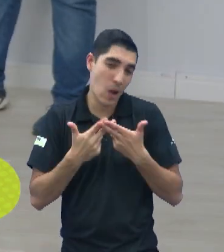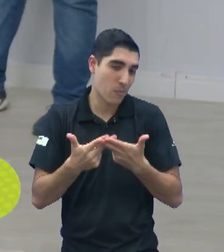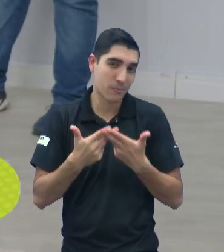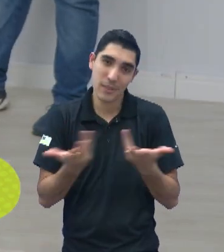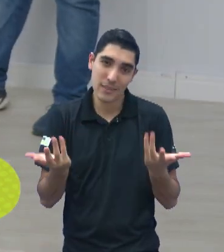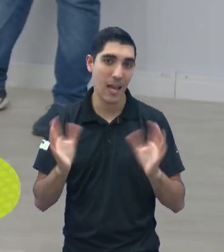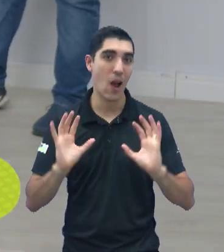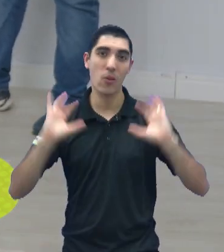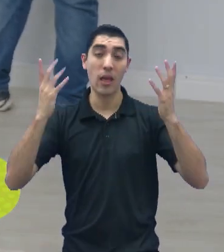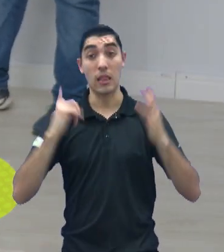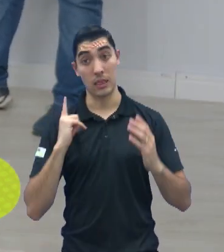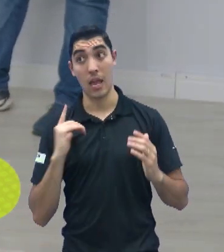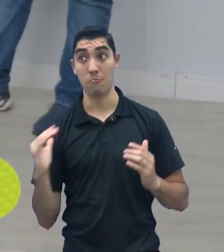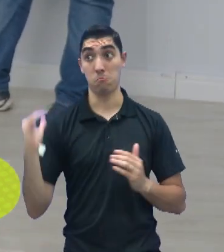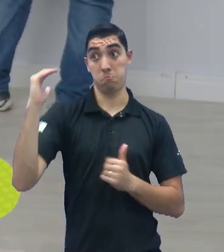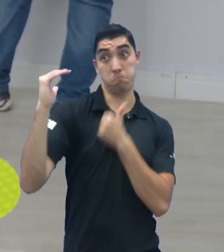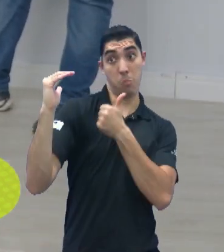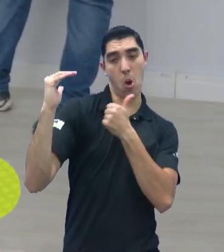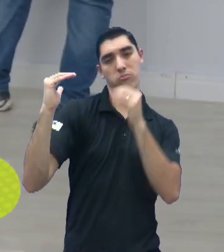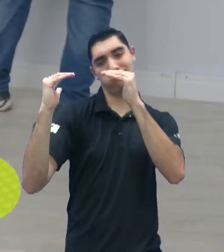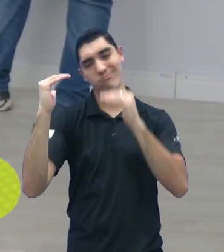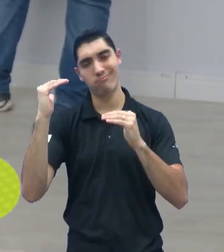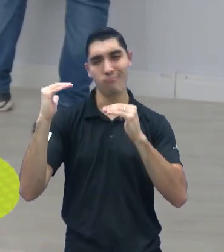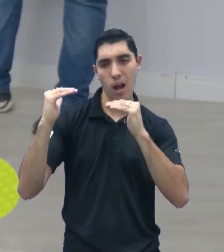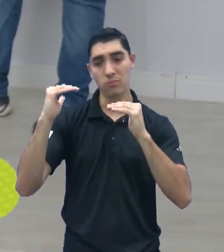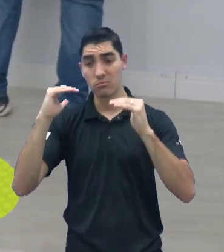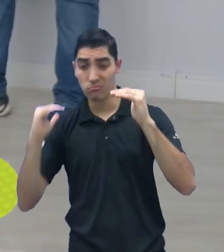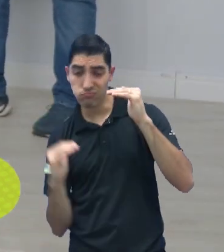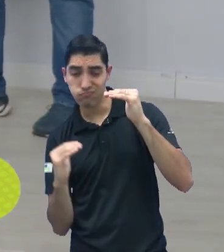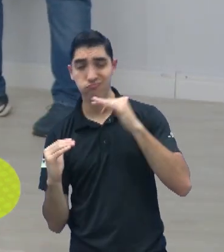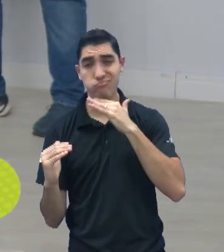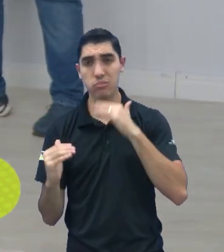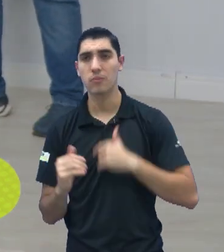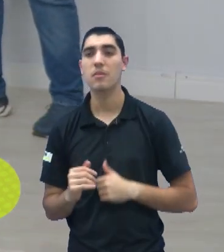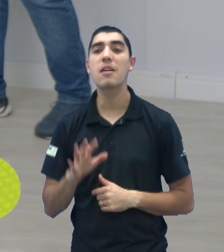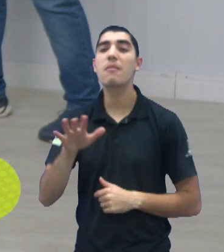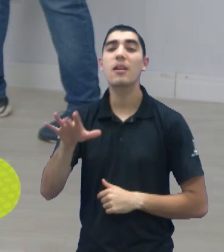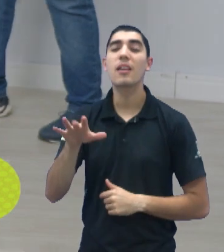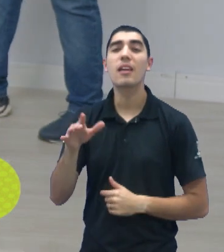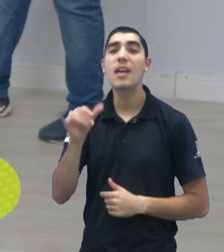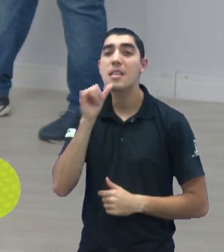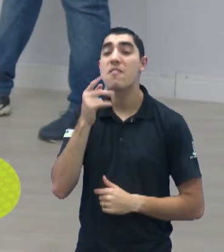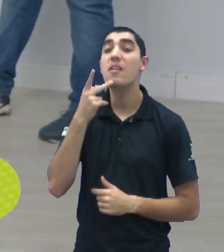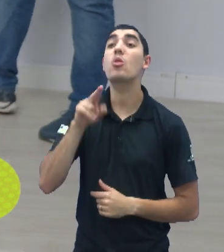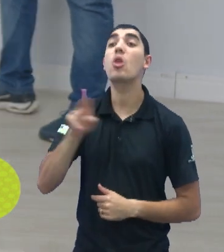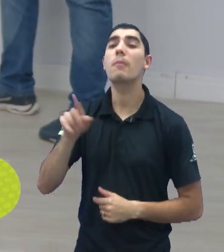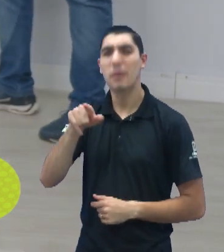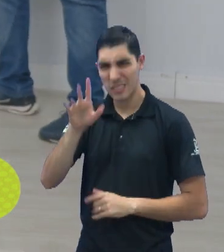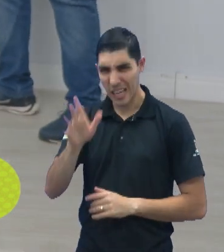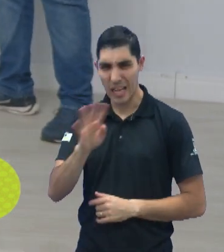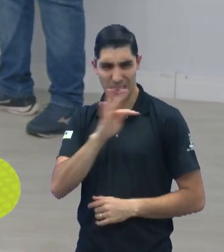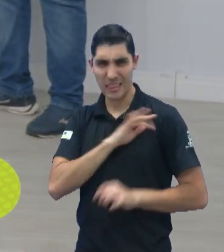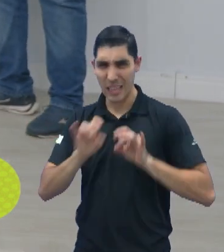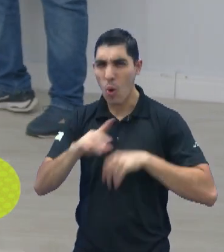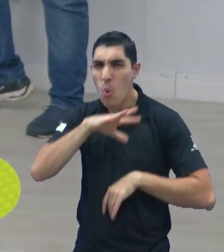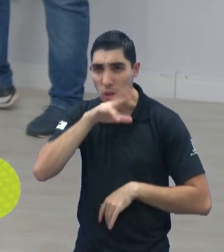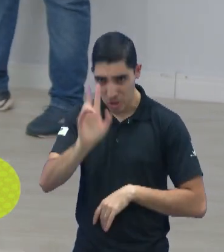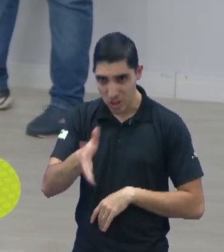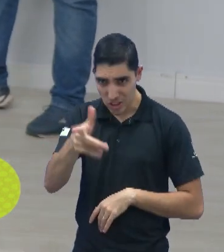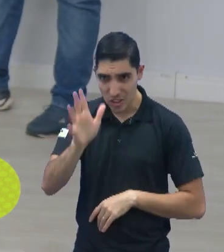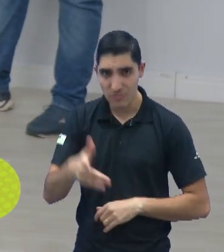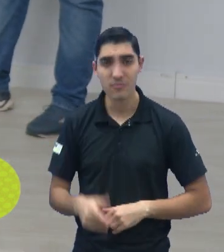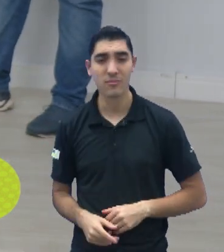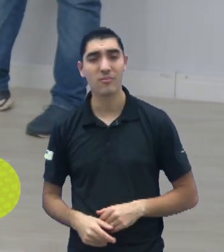Tem uns bons, médios, tem aqueles que também, assim, né, que a gente, na nossa visão... Não precisa falar não, mas trabalhou com treinador ruim mesmo? Ah, cara, tinha uns treinadores